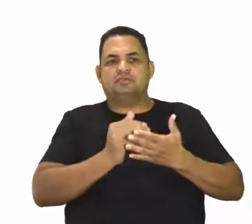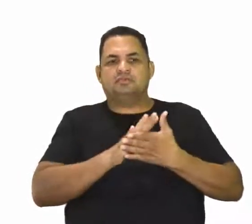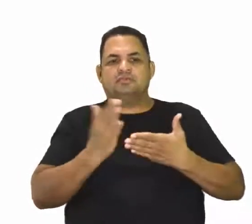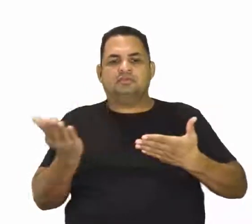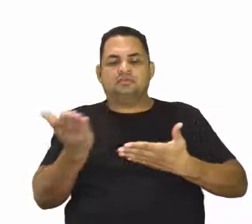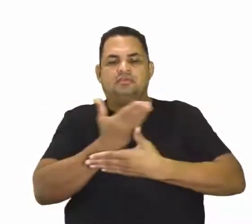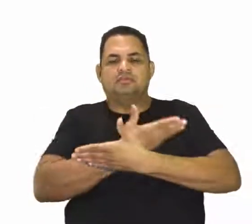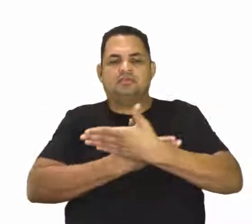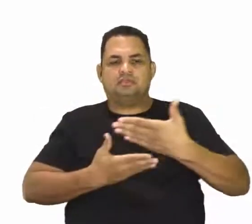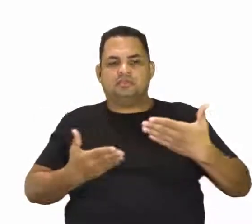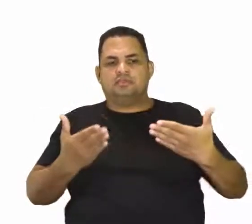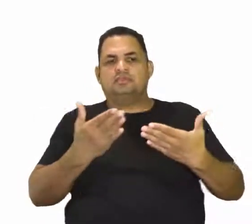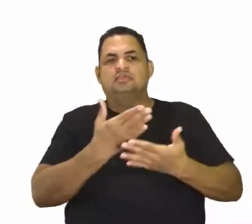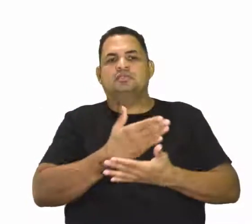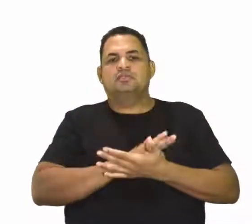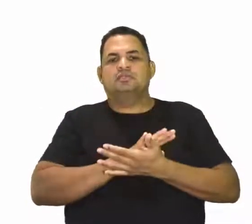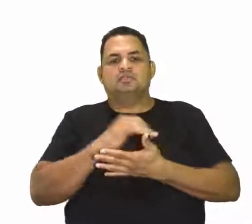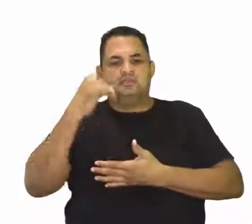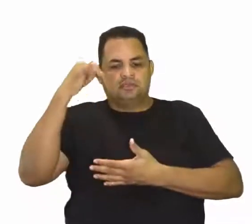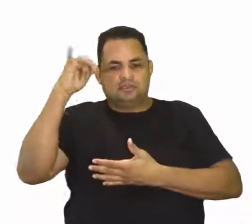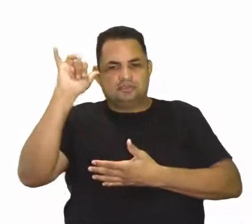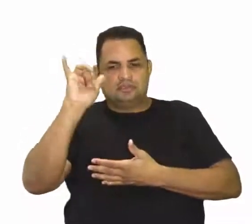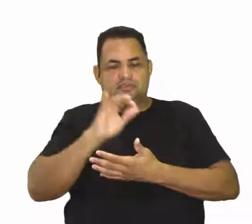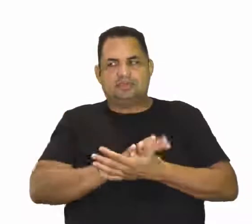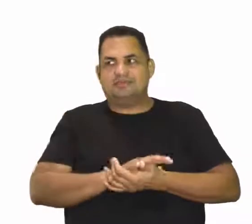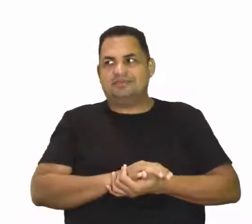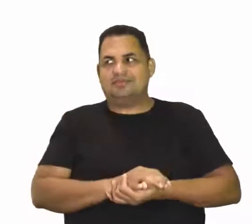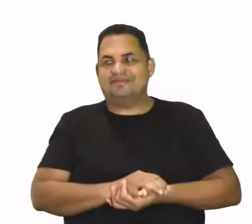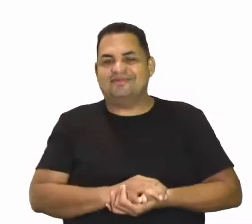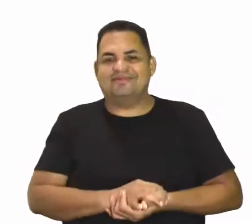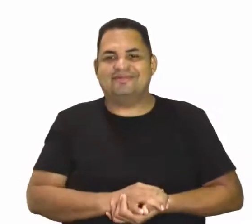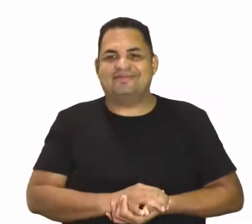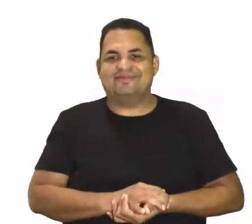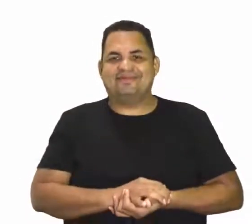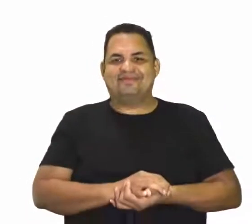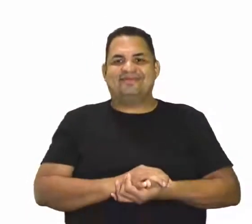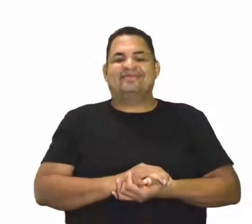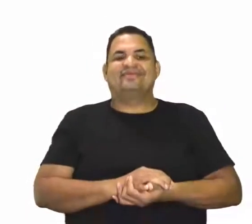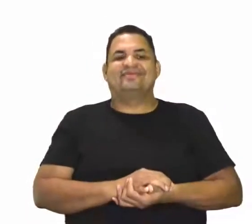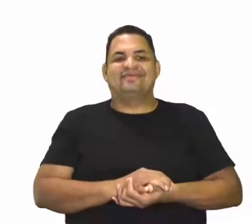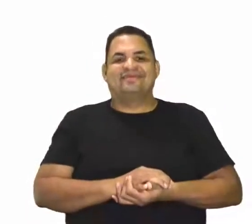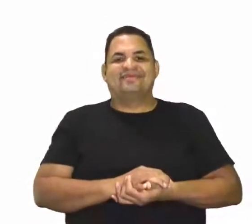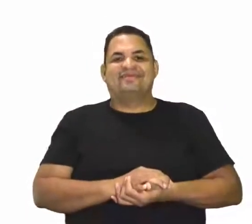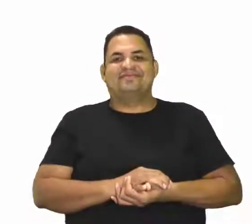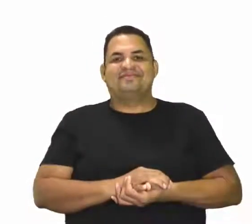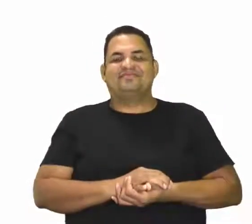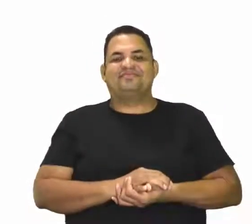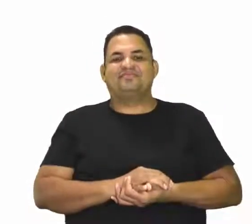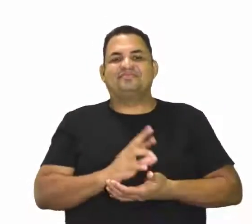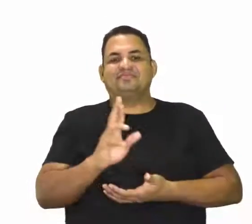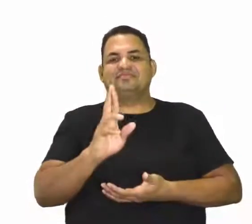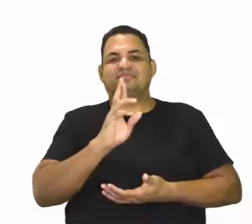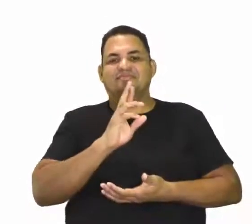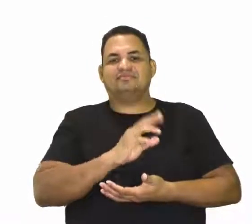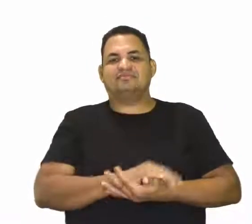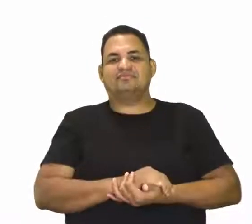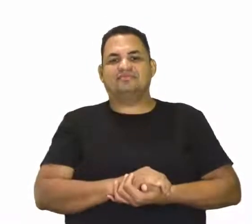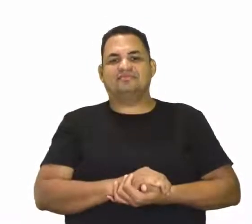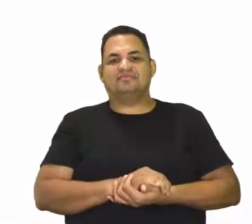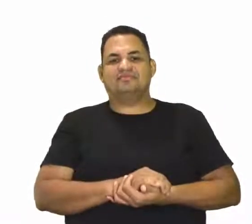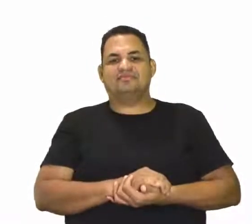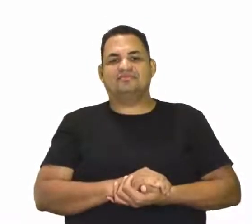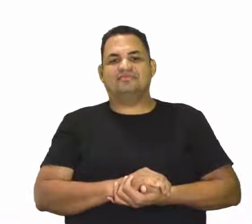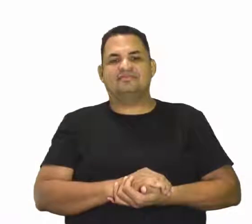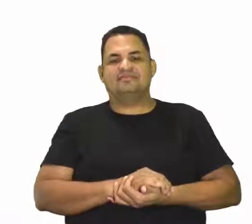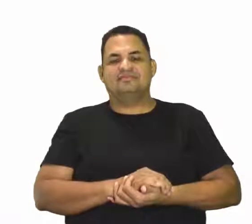do gado. Essa imagem ia ser boa. Aqui é a resposta, meus queridos.